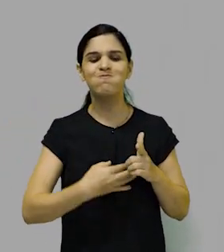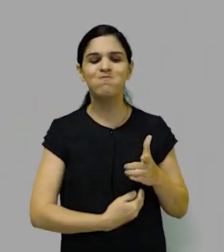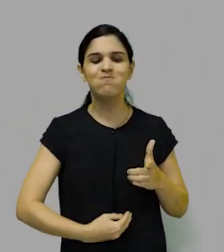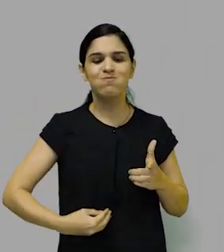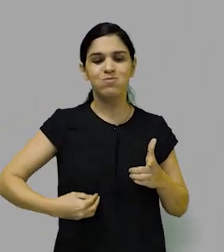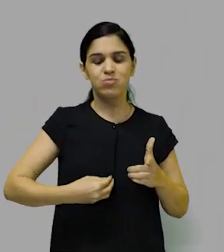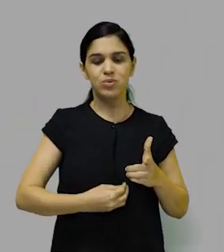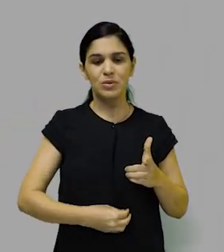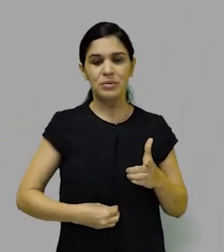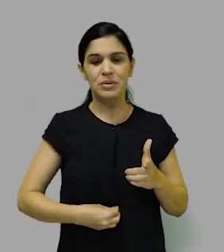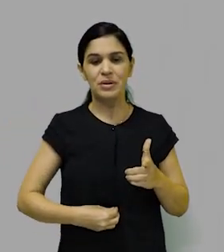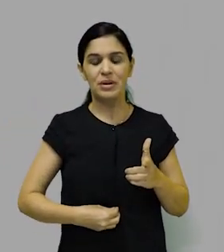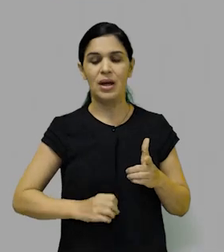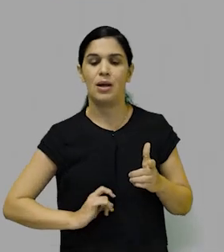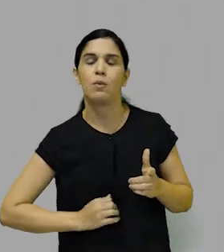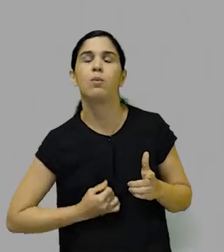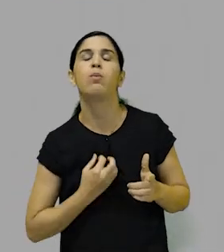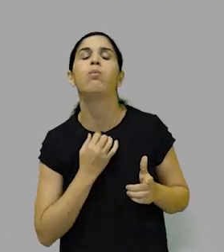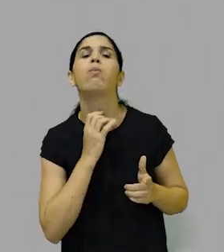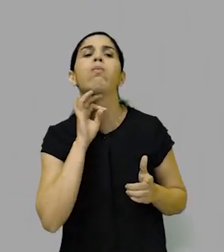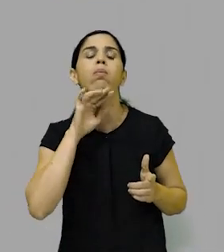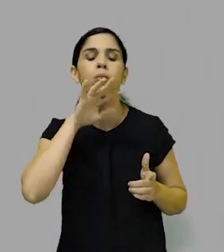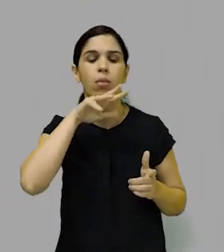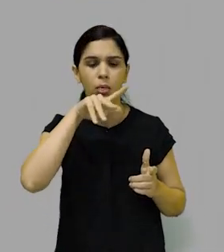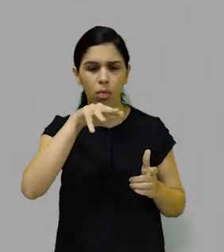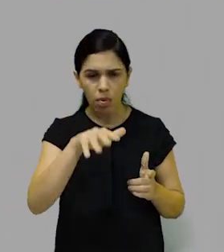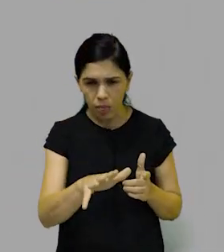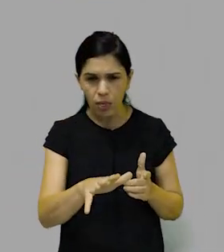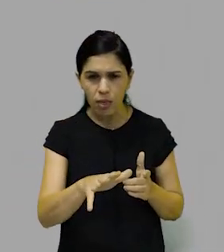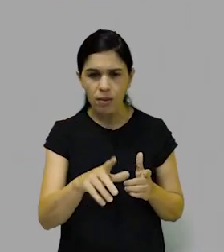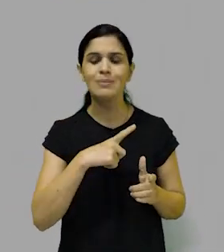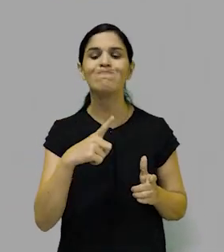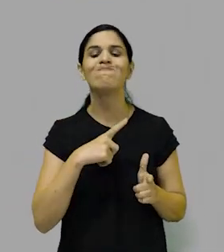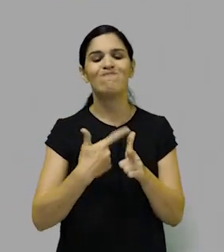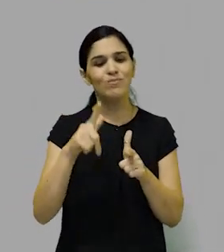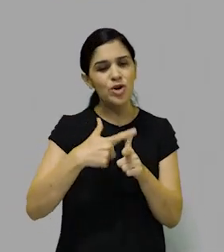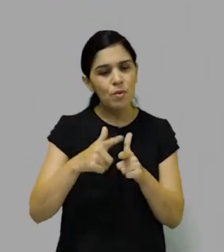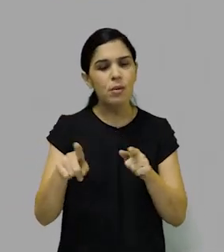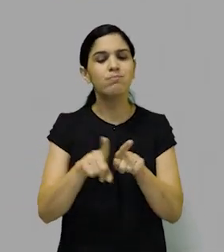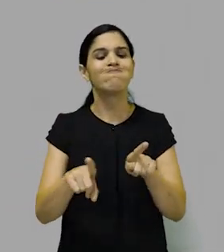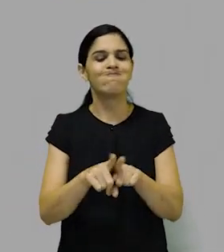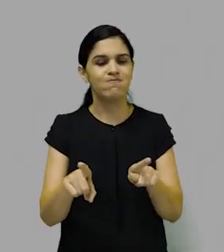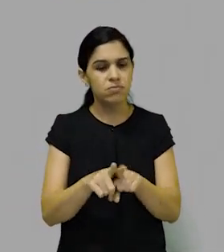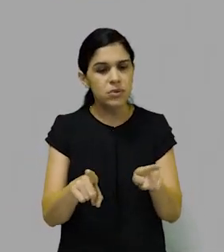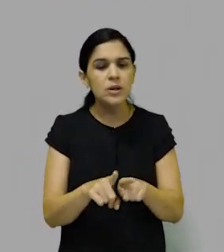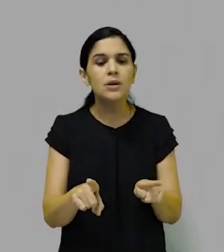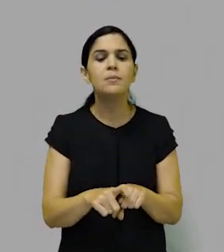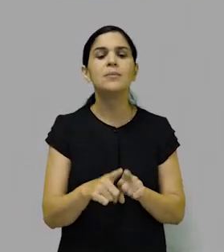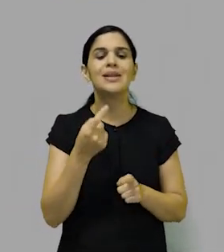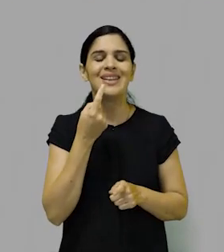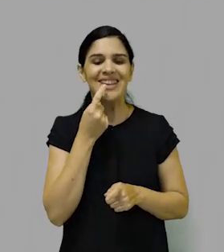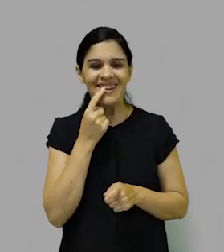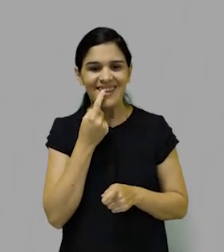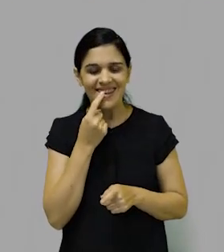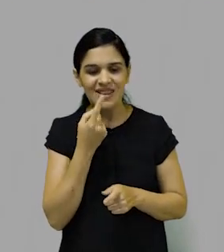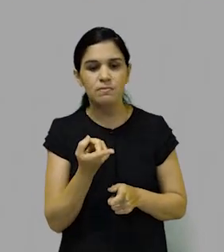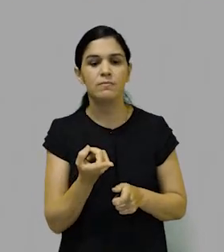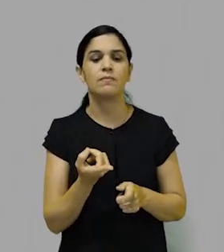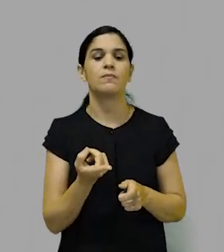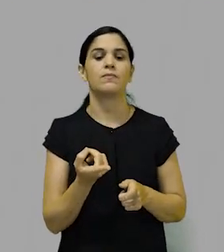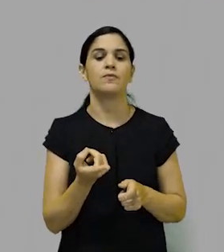certo? Ela não vai aparentar fisicamente esse distúrbio alimentar. Entenderam? Compreenderam? Então, com